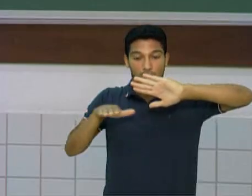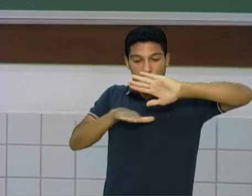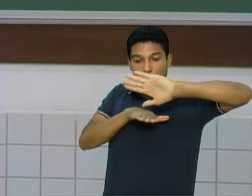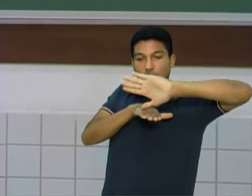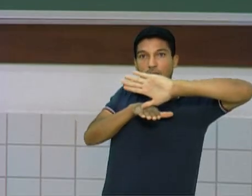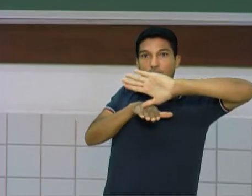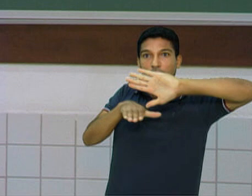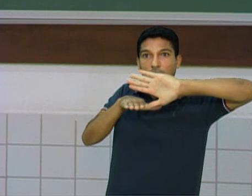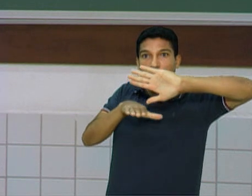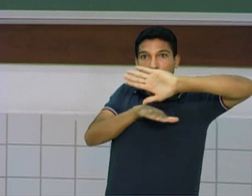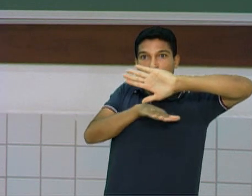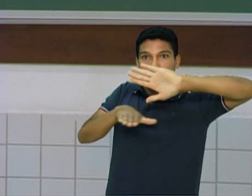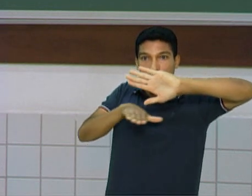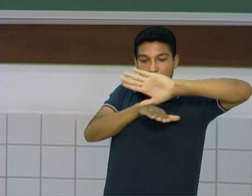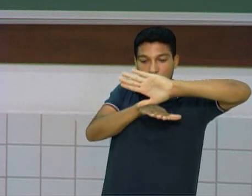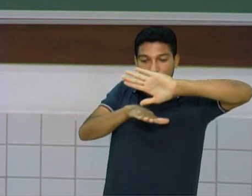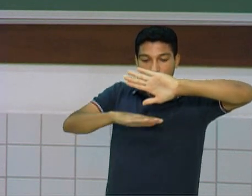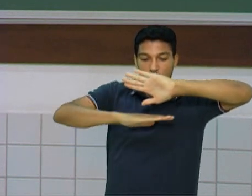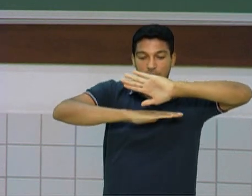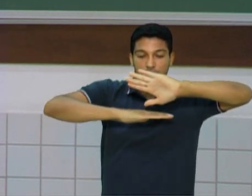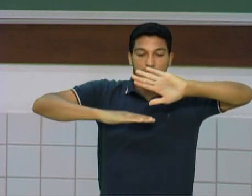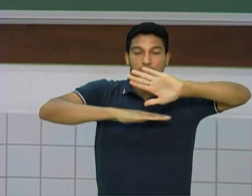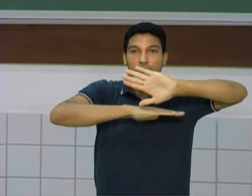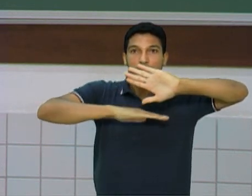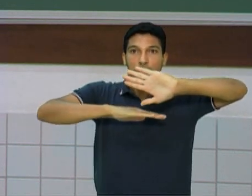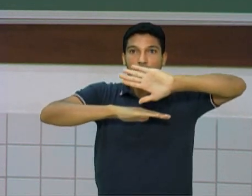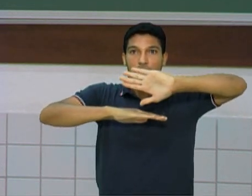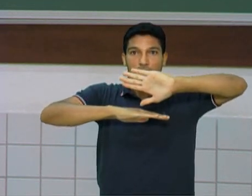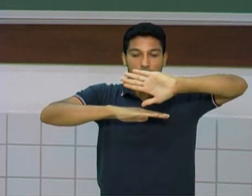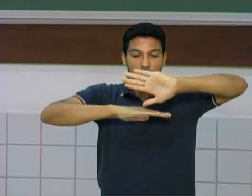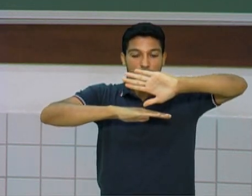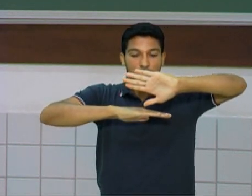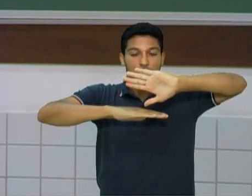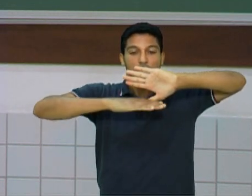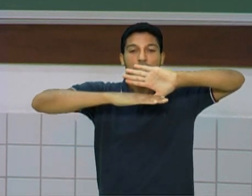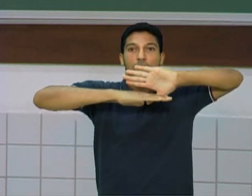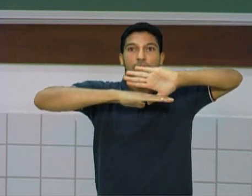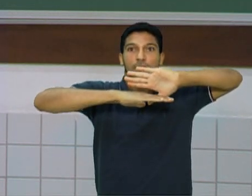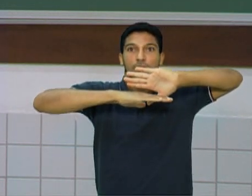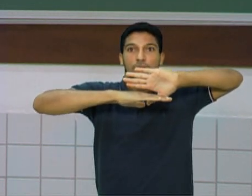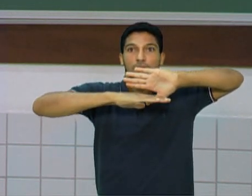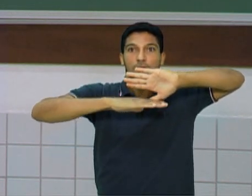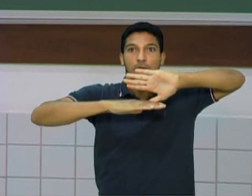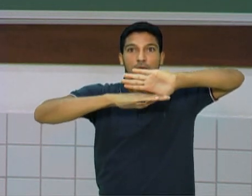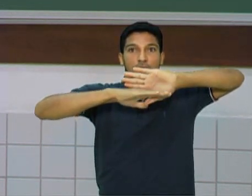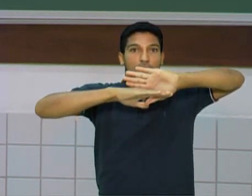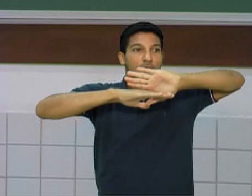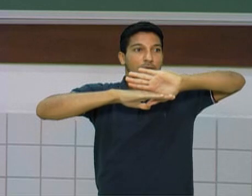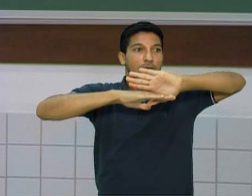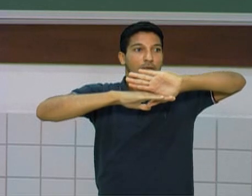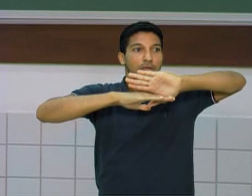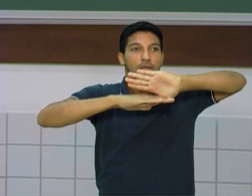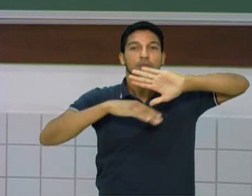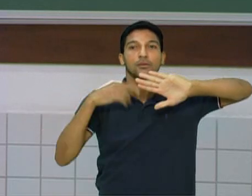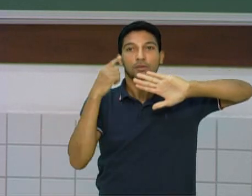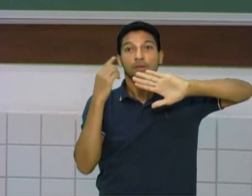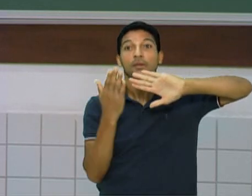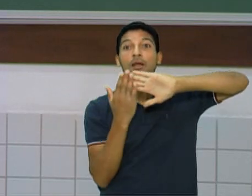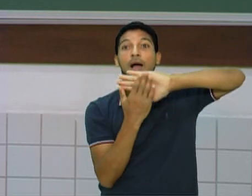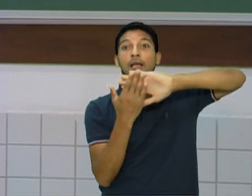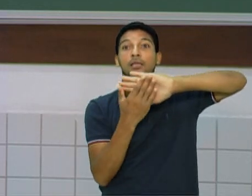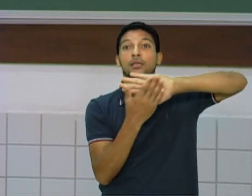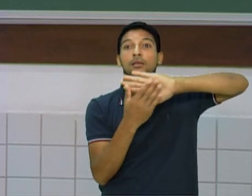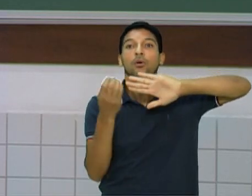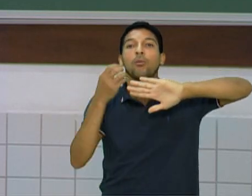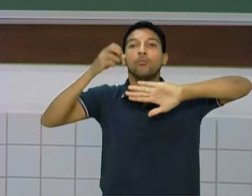que eu quero fazer a projeção seja o chão e o sol está a pino, né? O que acontece se eu verificar a sombra só desse quadrado